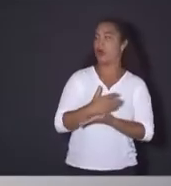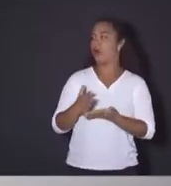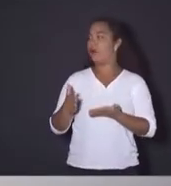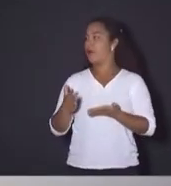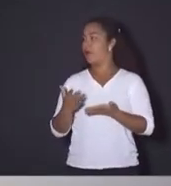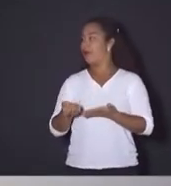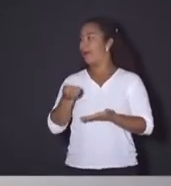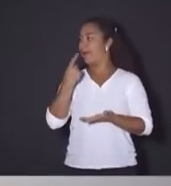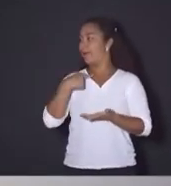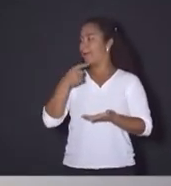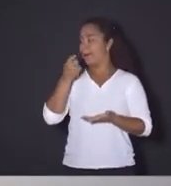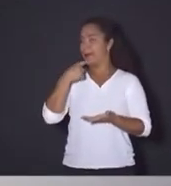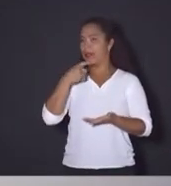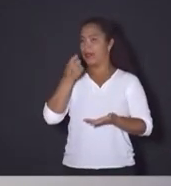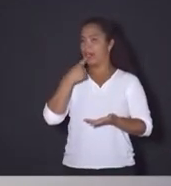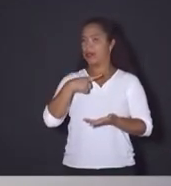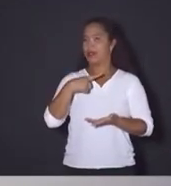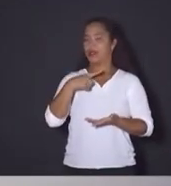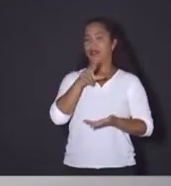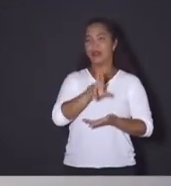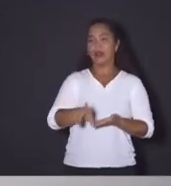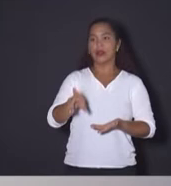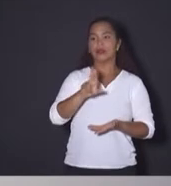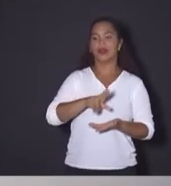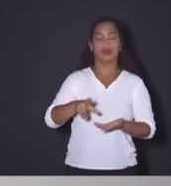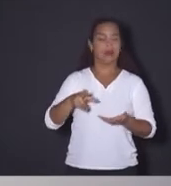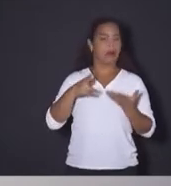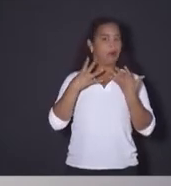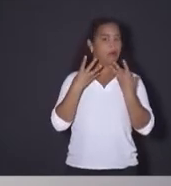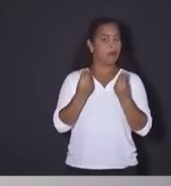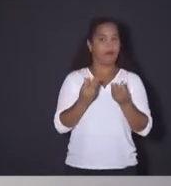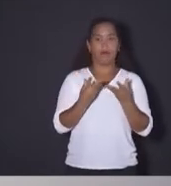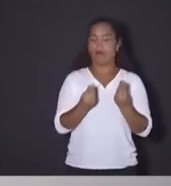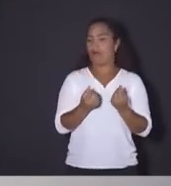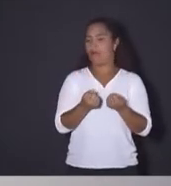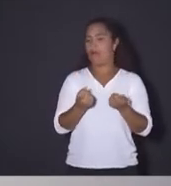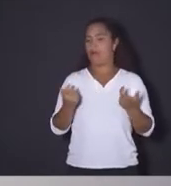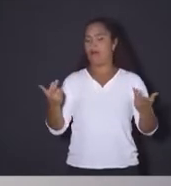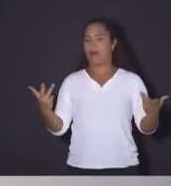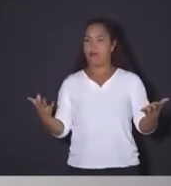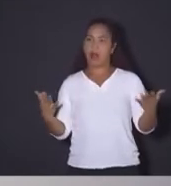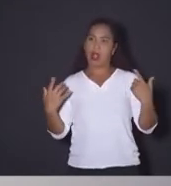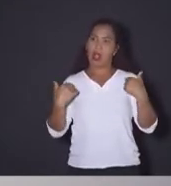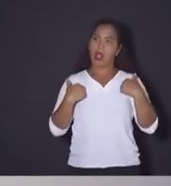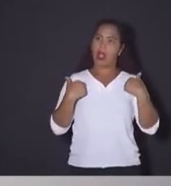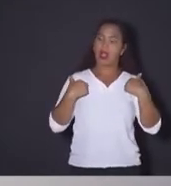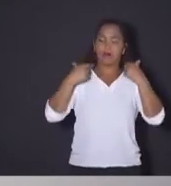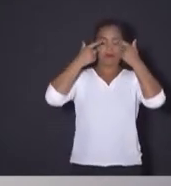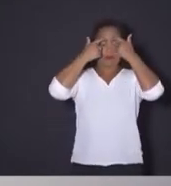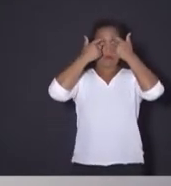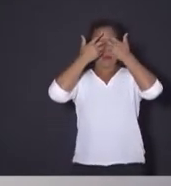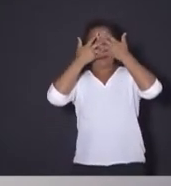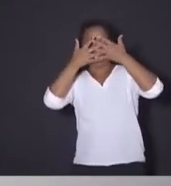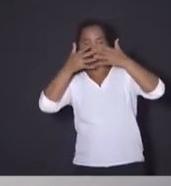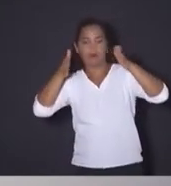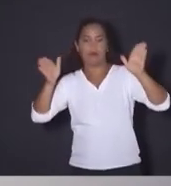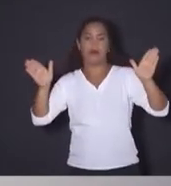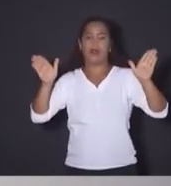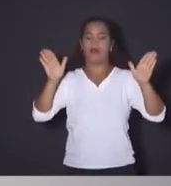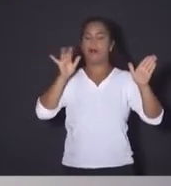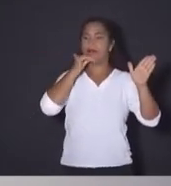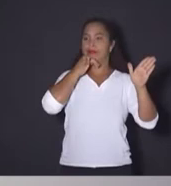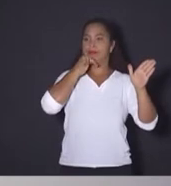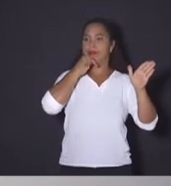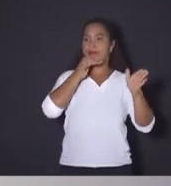medicalização é o uso abusivo de medicamentos eu entendo de uma forma um pouco mais amplificada né então vou entender